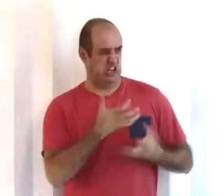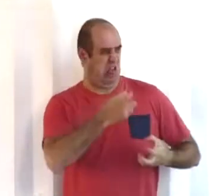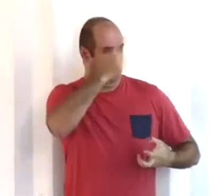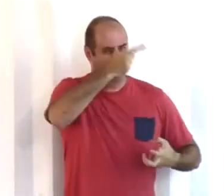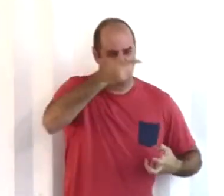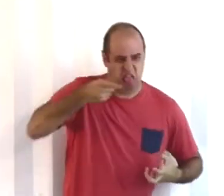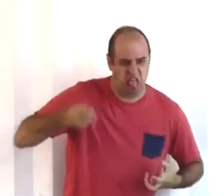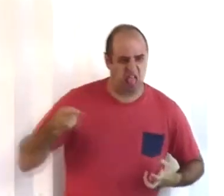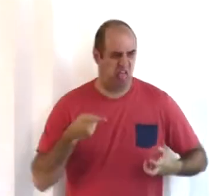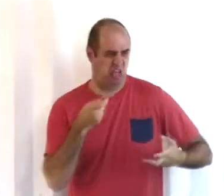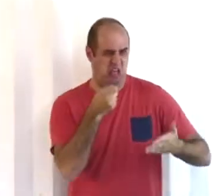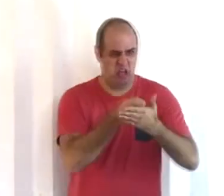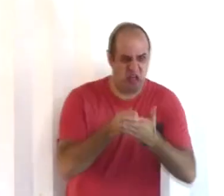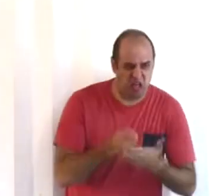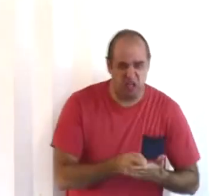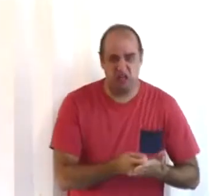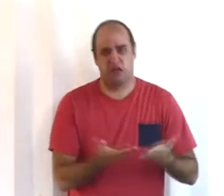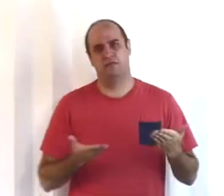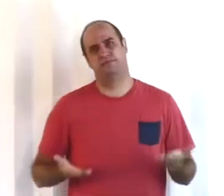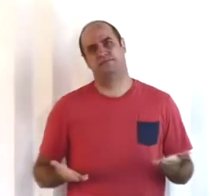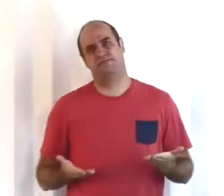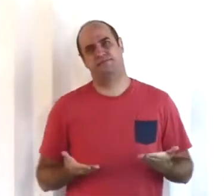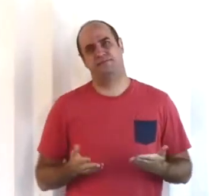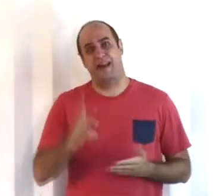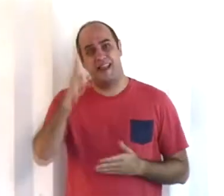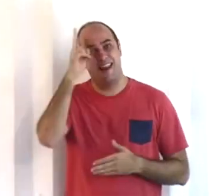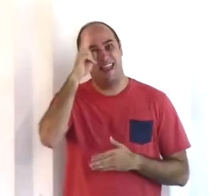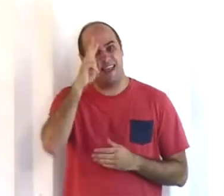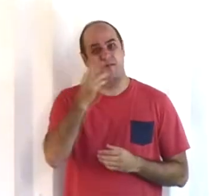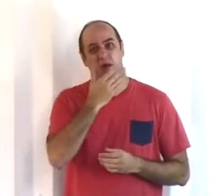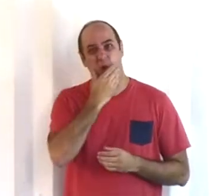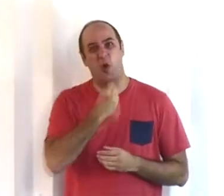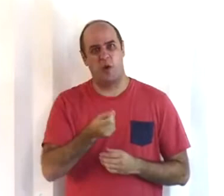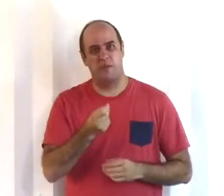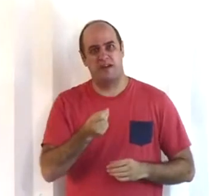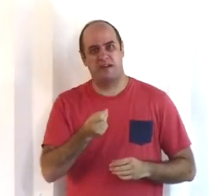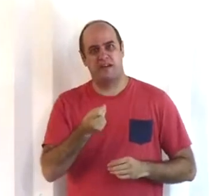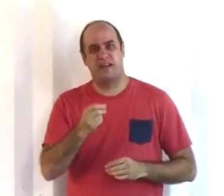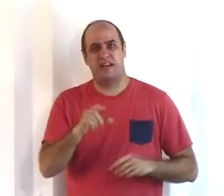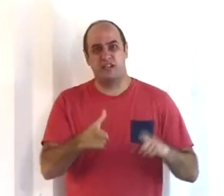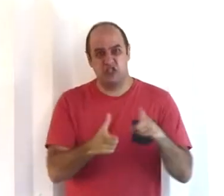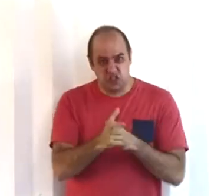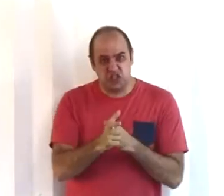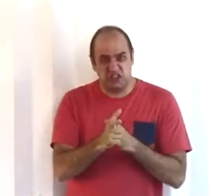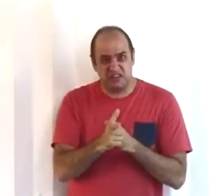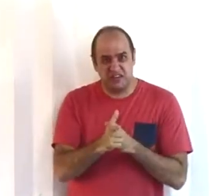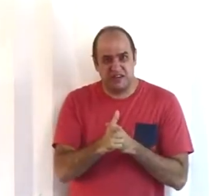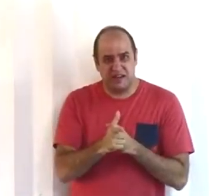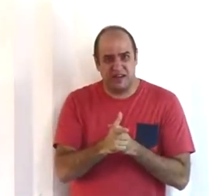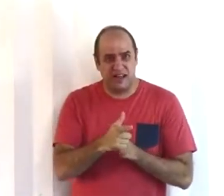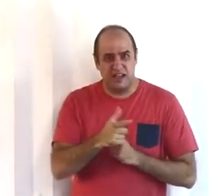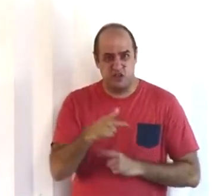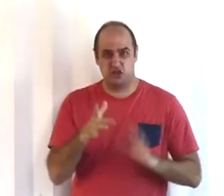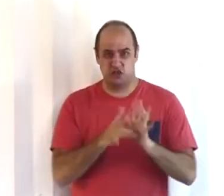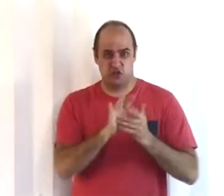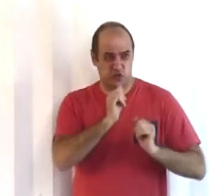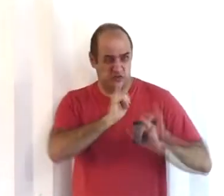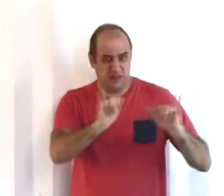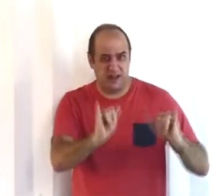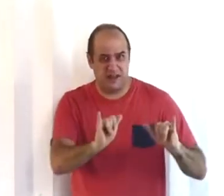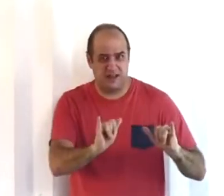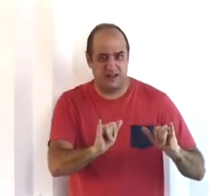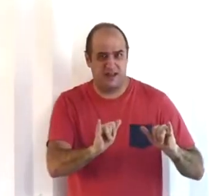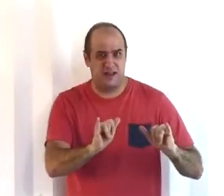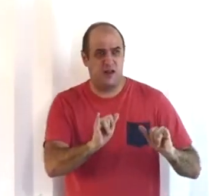credor incompassivo? Foi muito perdoado, mas aí não perdoava, e então teve o seu perdão